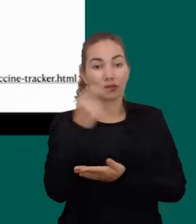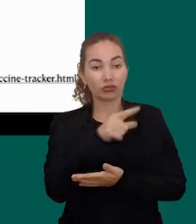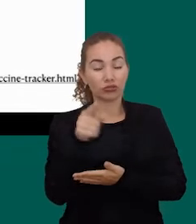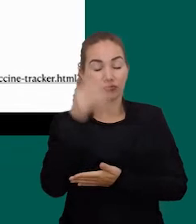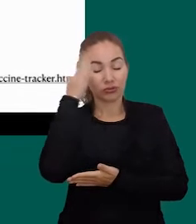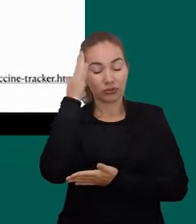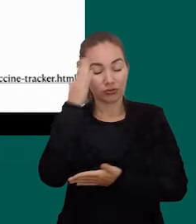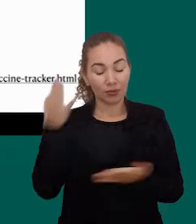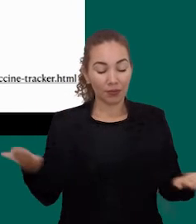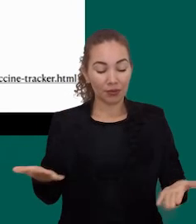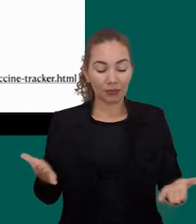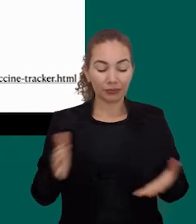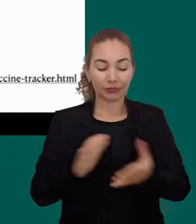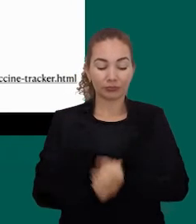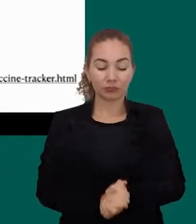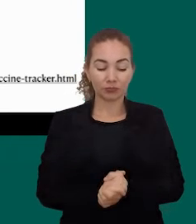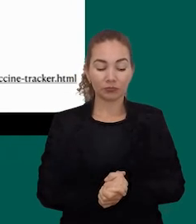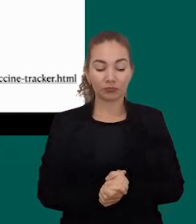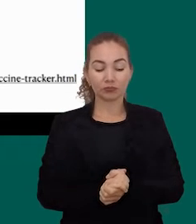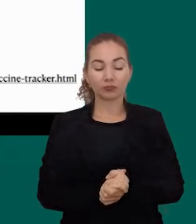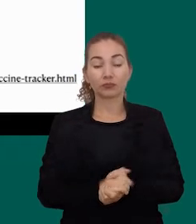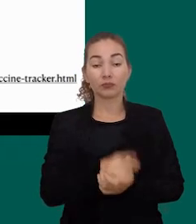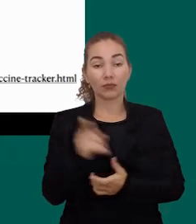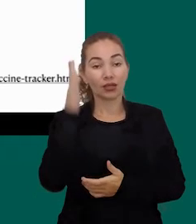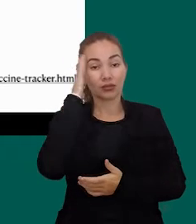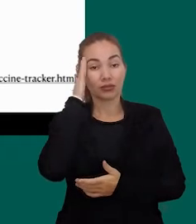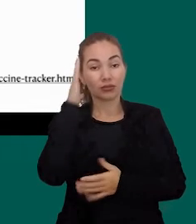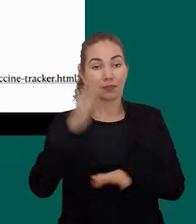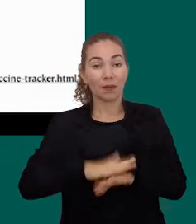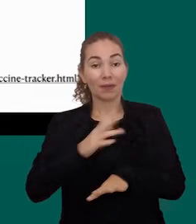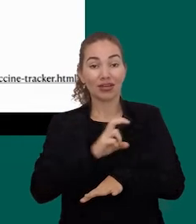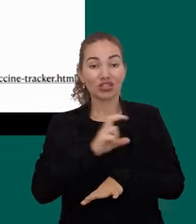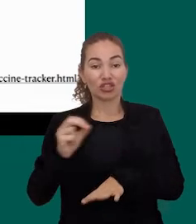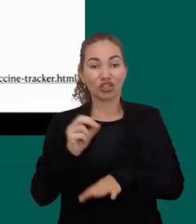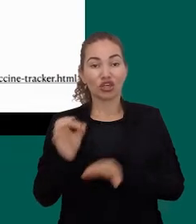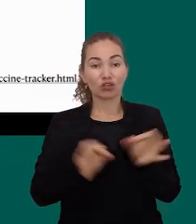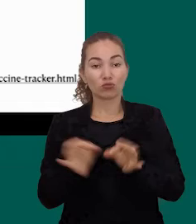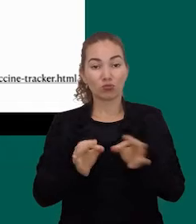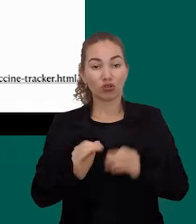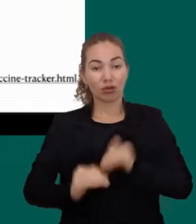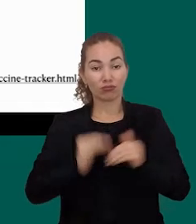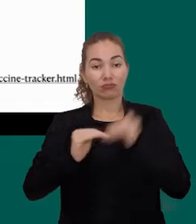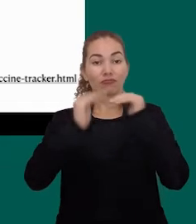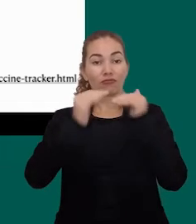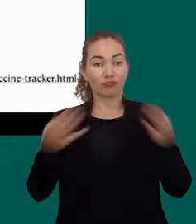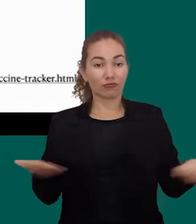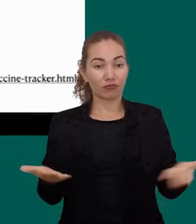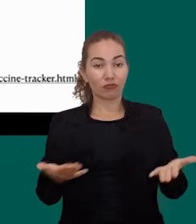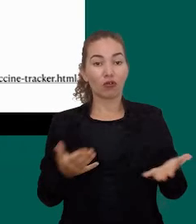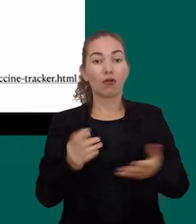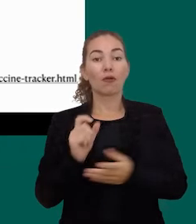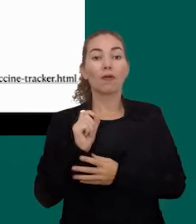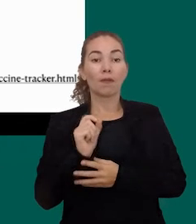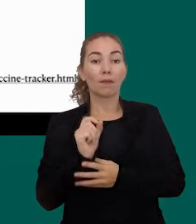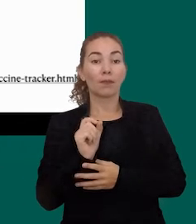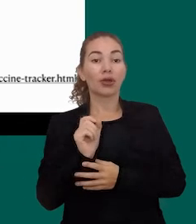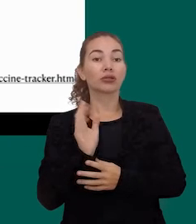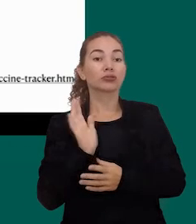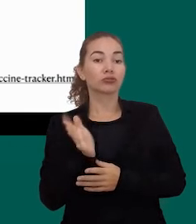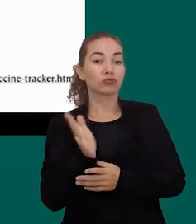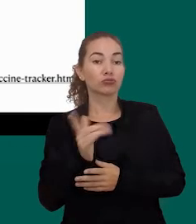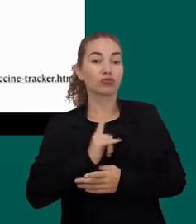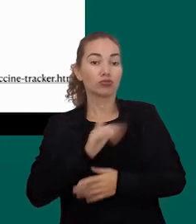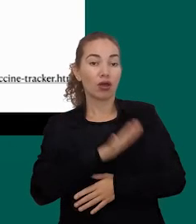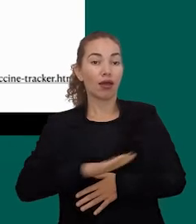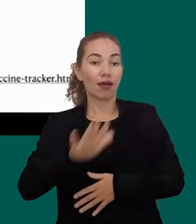saberem dessas esperanças. É importante saber que a gente já tem mais de 500 projetos de vacina em desenvolvimento, né? Cerca de 110 já em fase de ensaios clínicos, né?